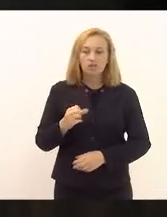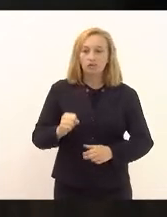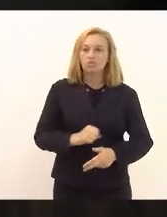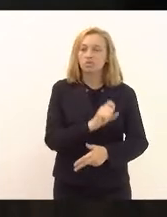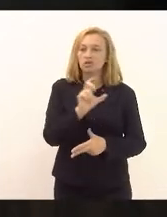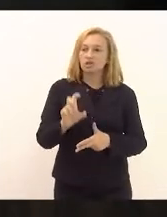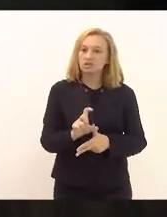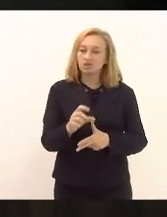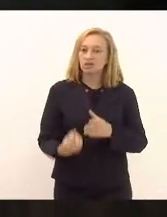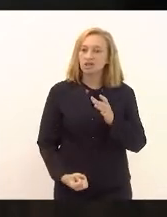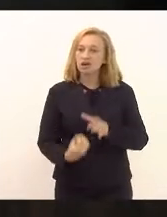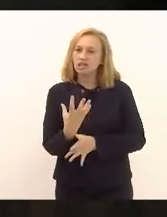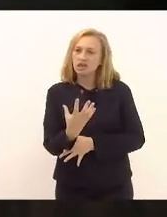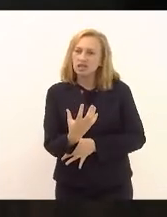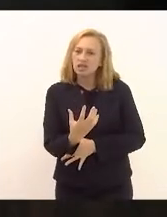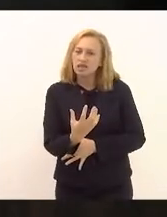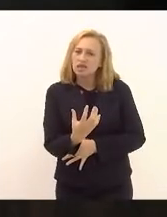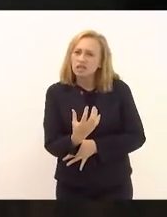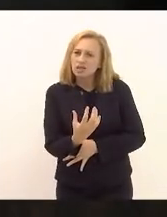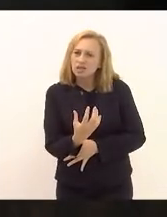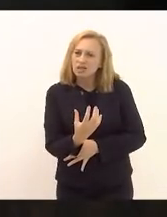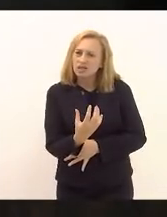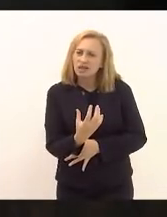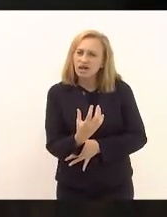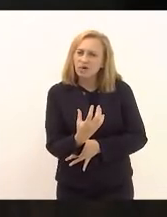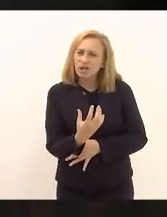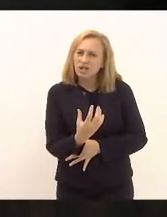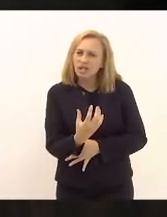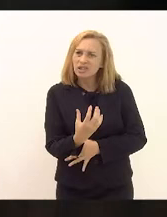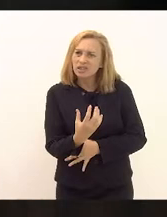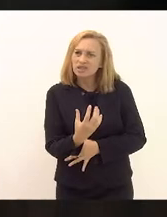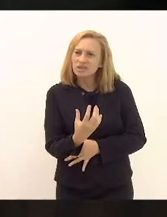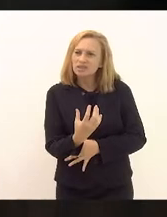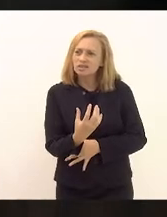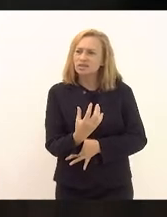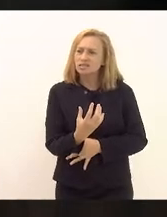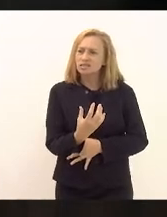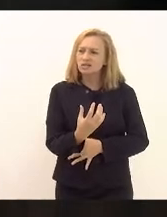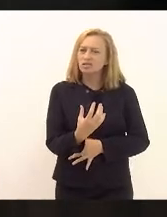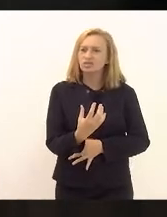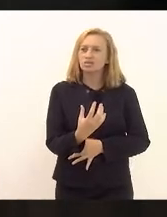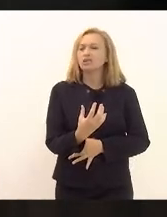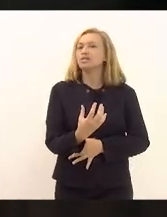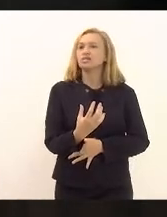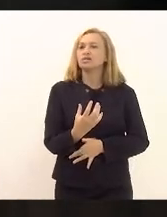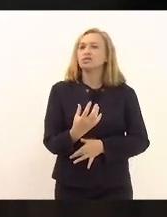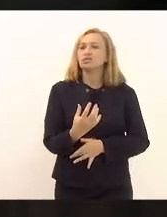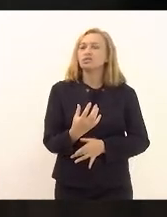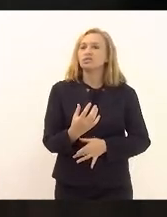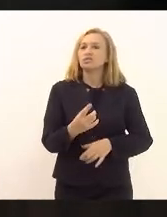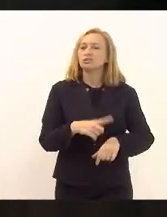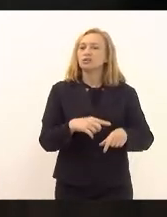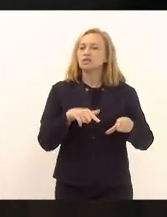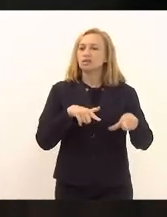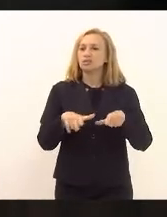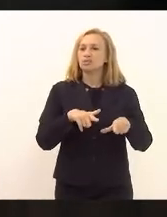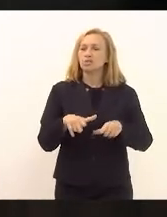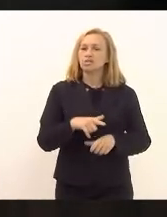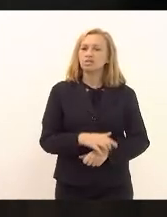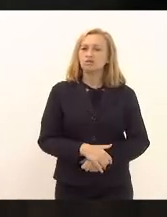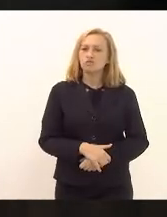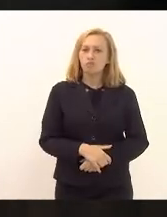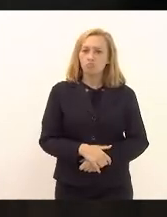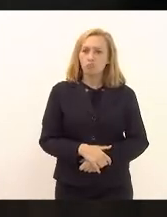deverá implantar sala lilás nos postos regionais de polícia técnica e científica, na forma que menciona. Eu não estou vendo aqui,